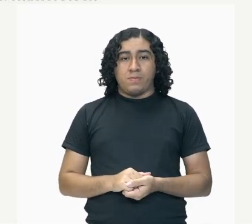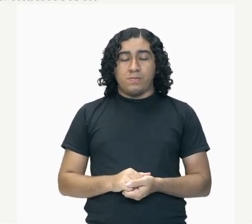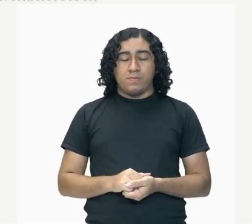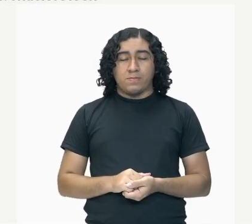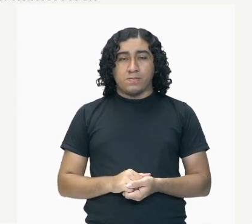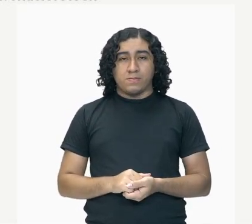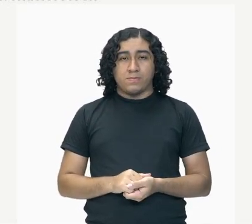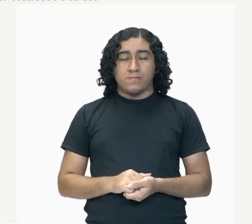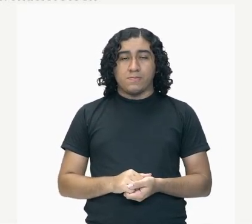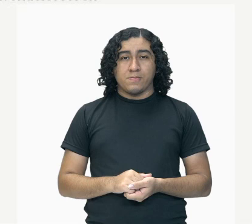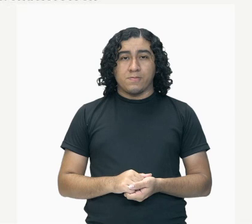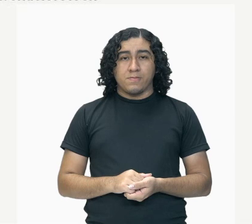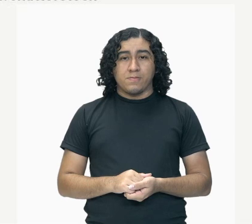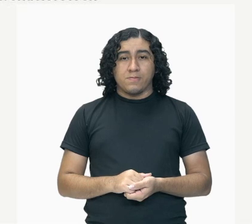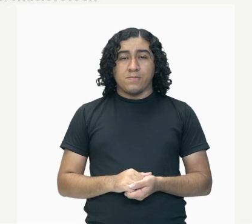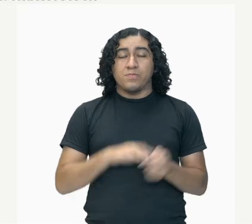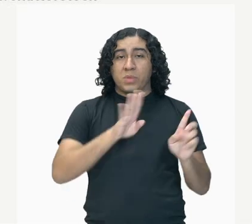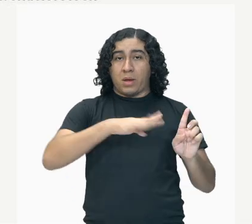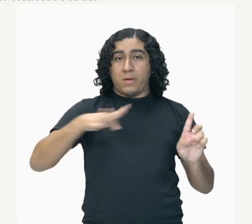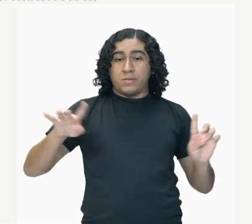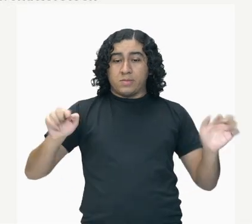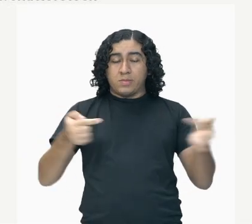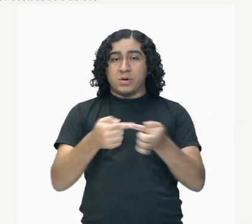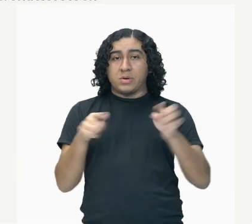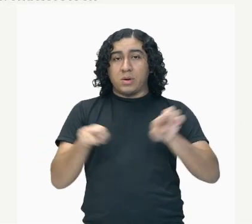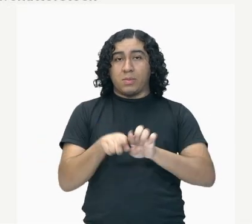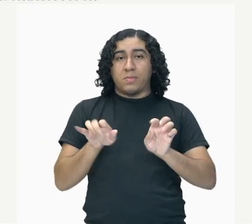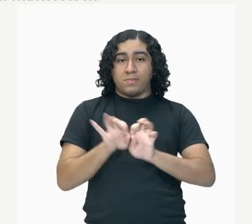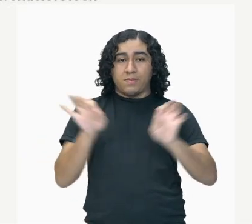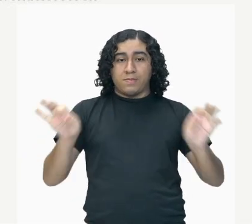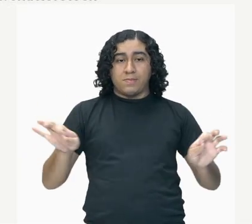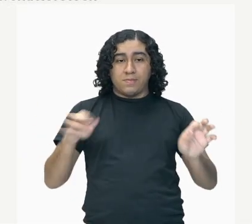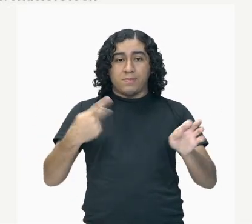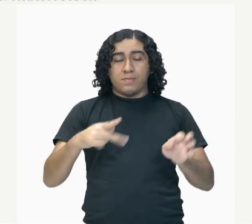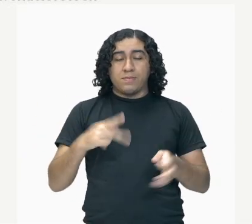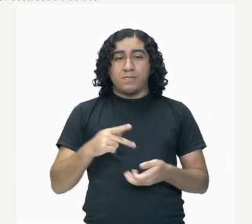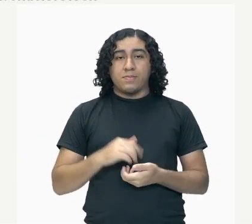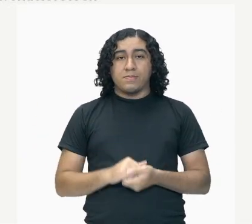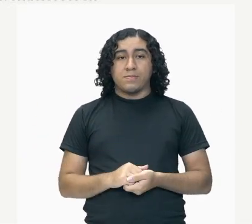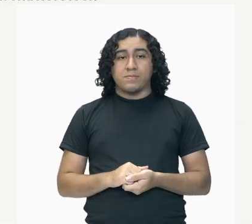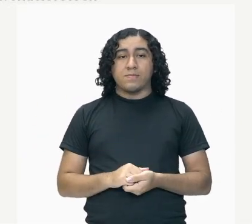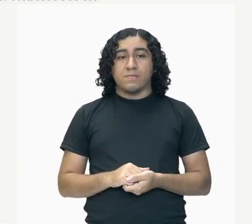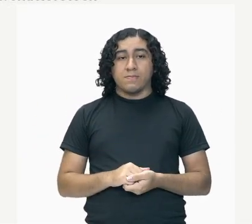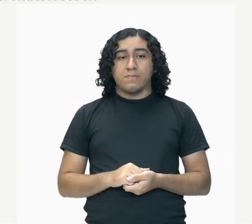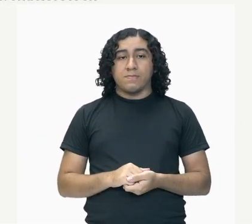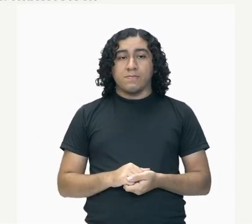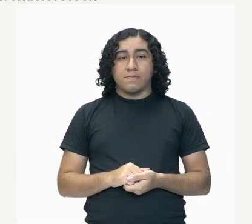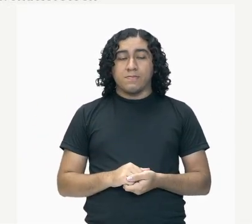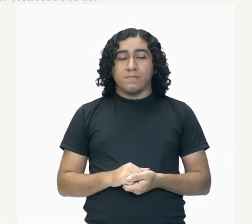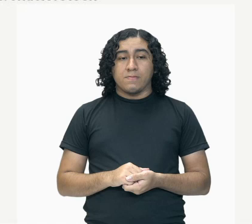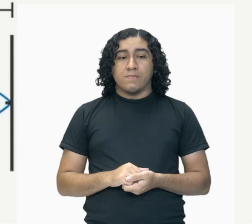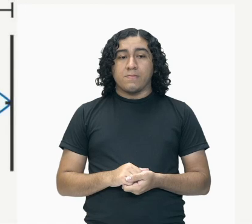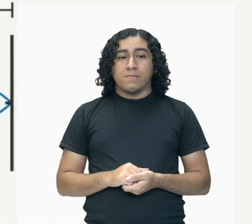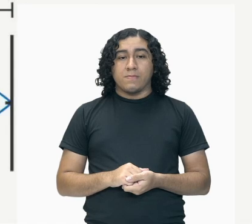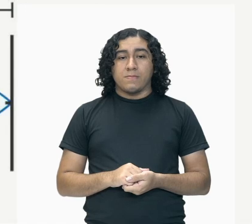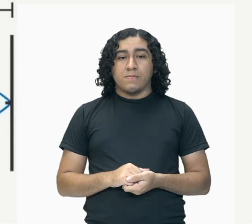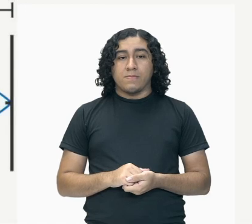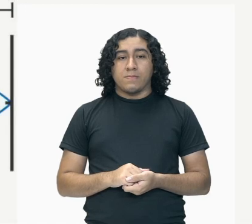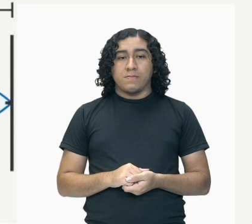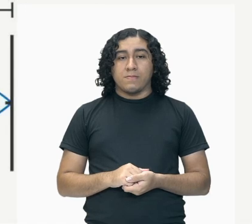tá da onda né e o seu comprimento muito bem pessoal seguindo